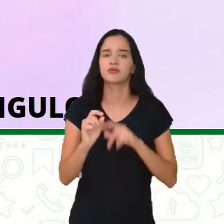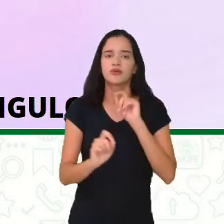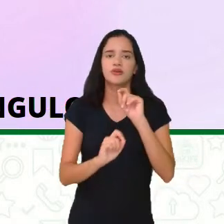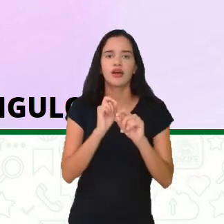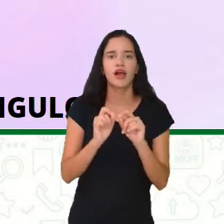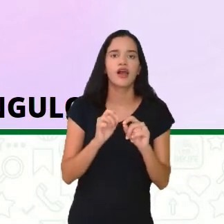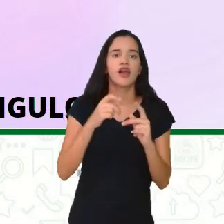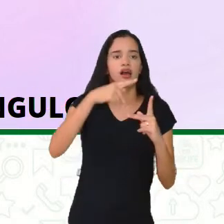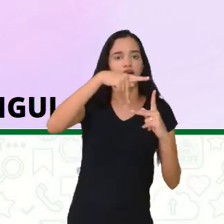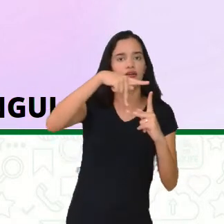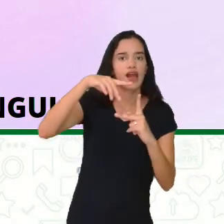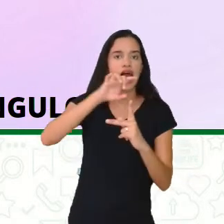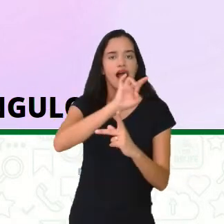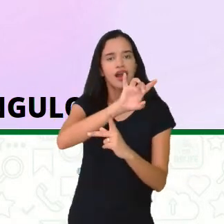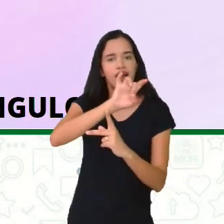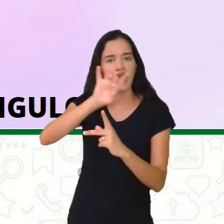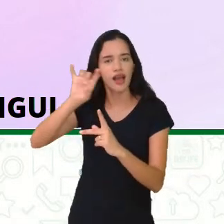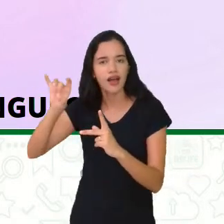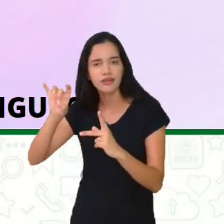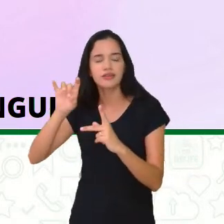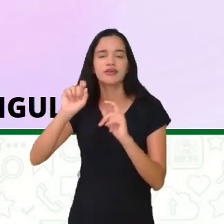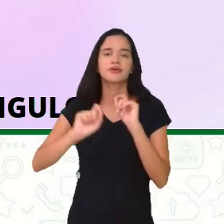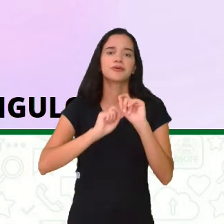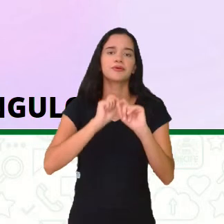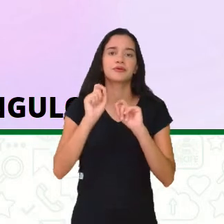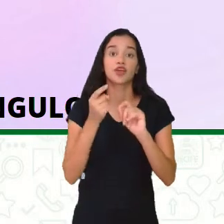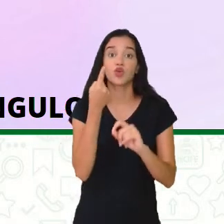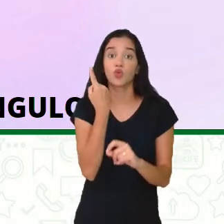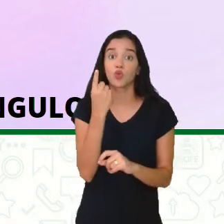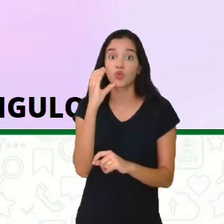cada quadradinho dessa malha é